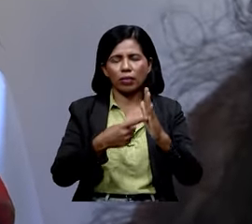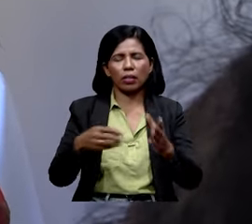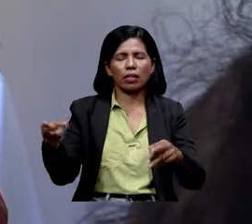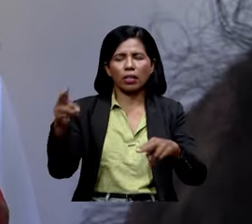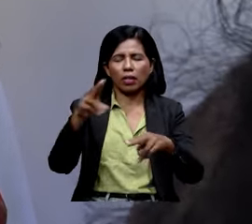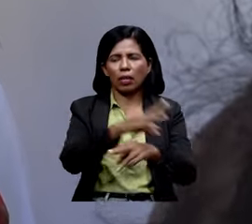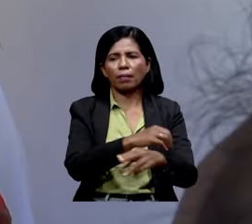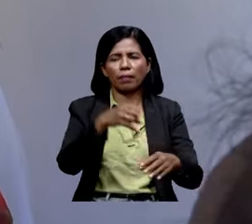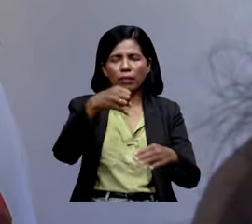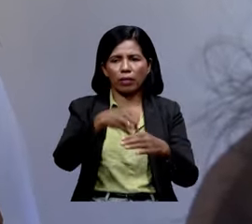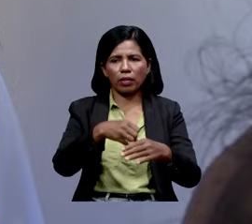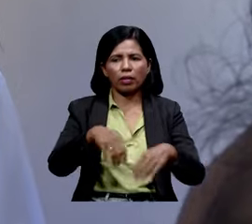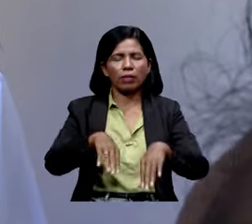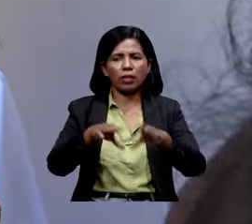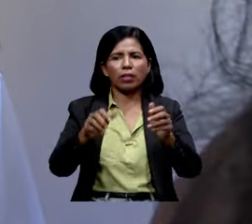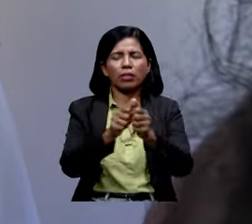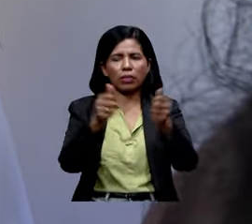para ver, fã jornal.